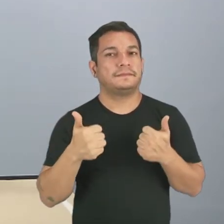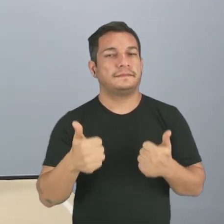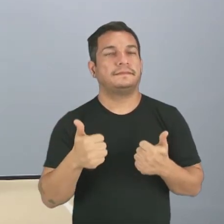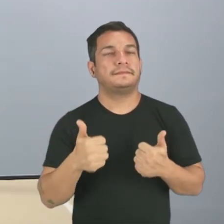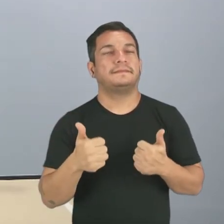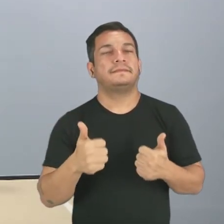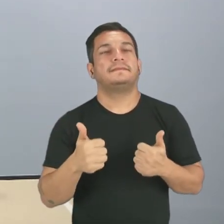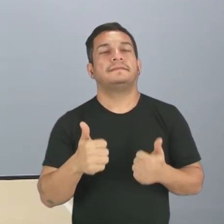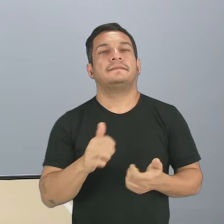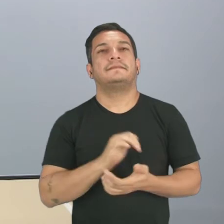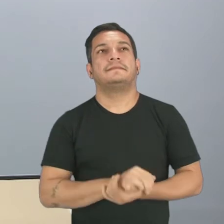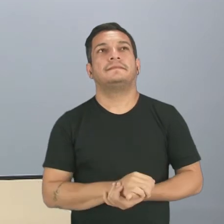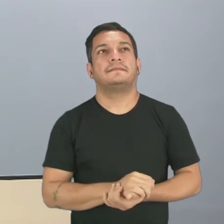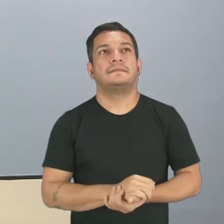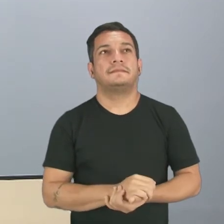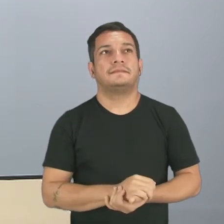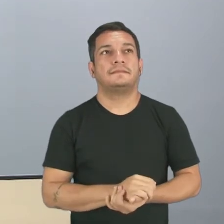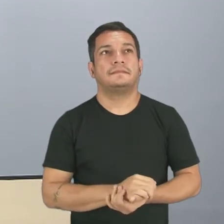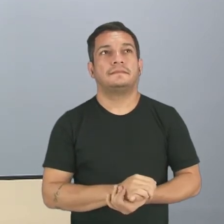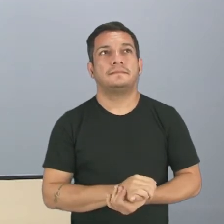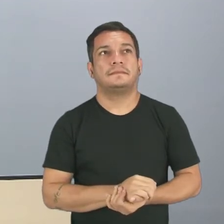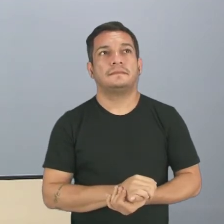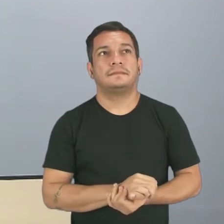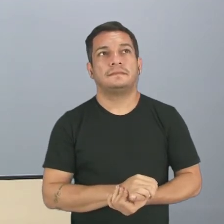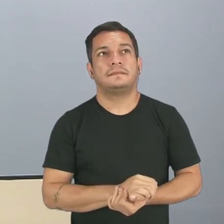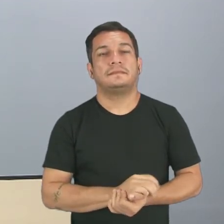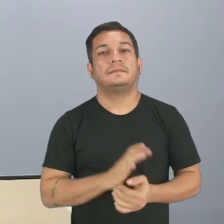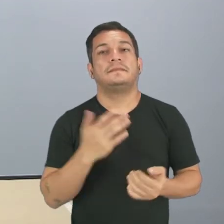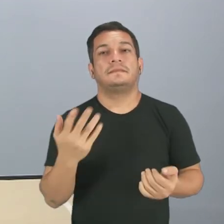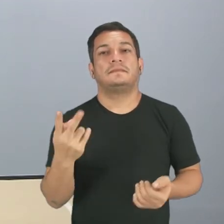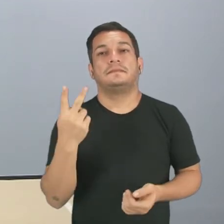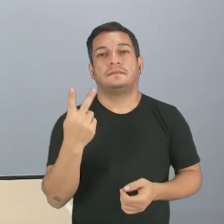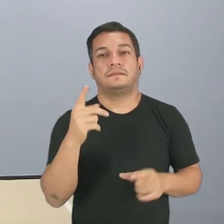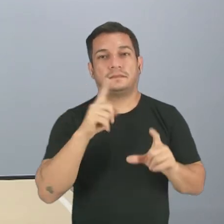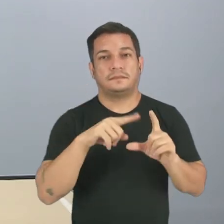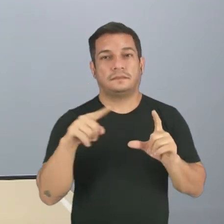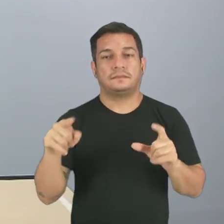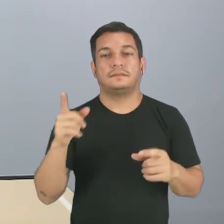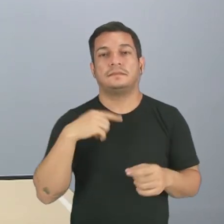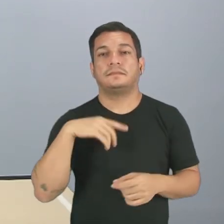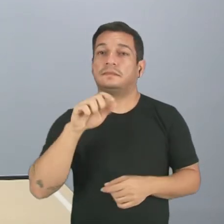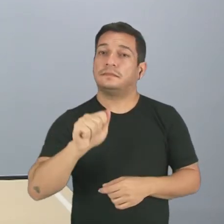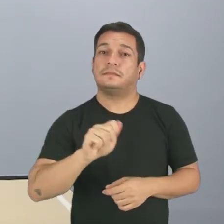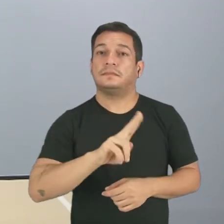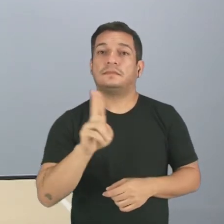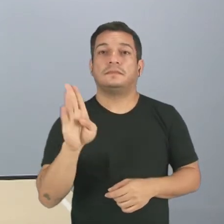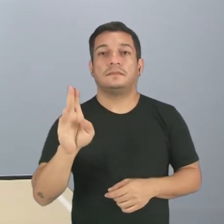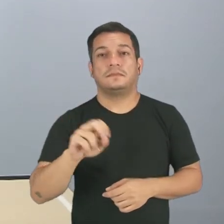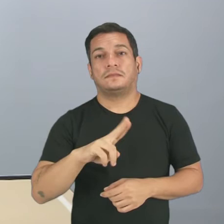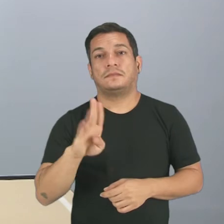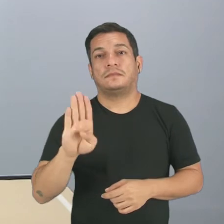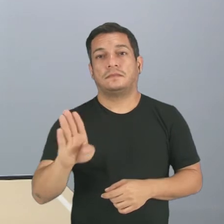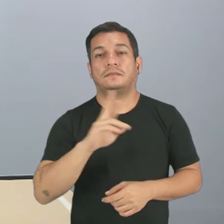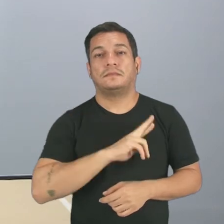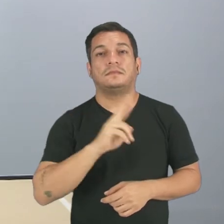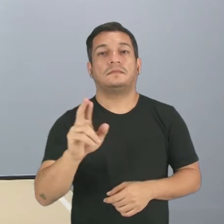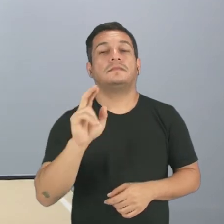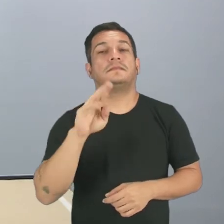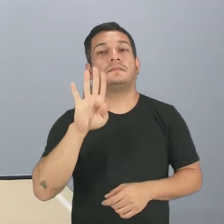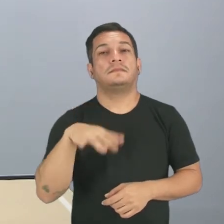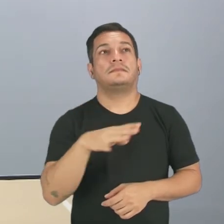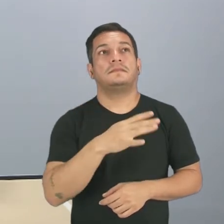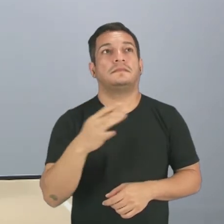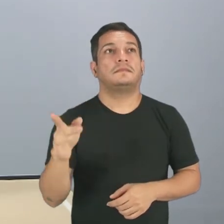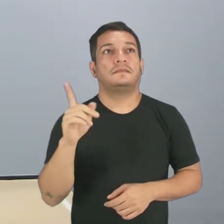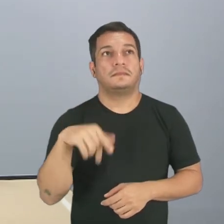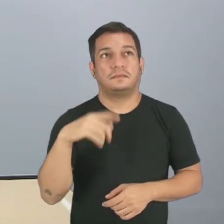correto! Muito bem! Então, qual dos 2 gráficos, A ou B, representa essa tabela? É